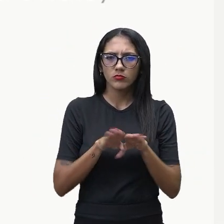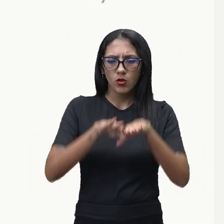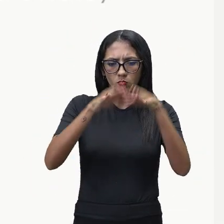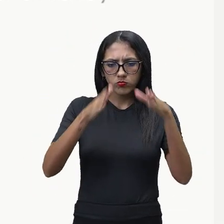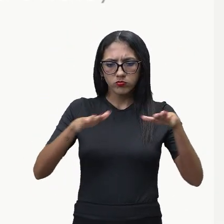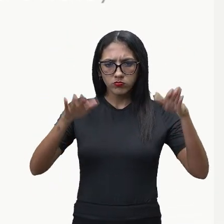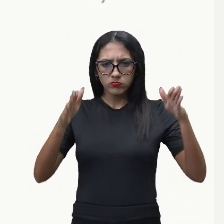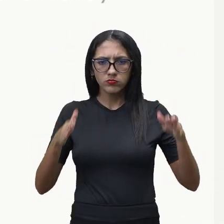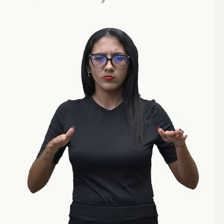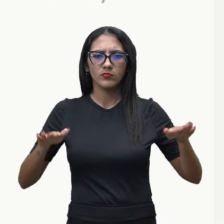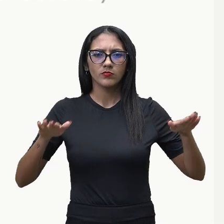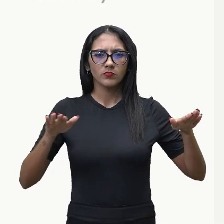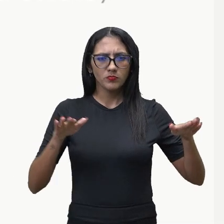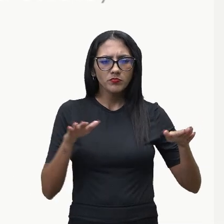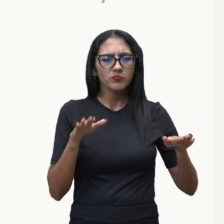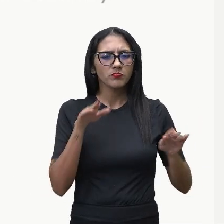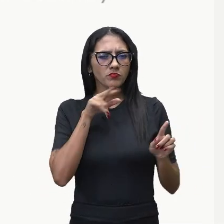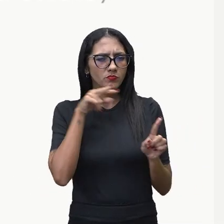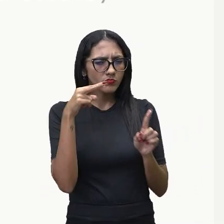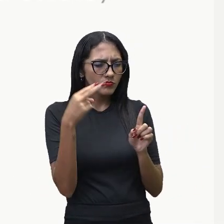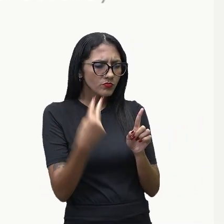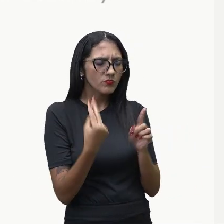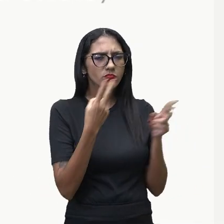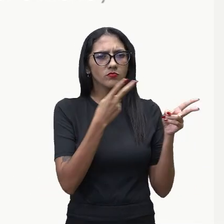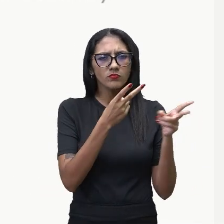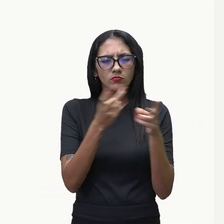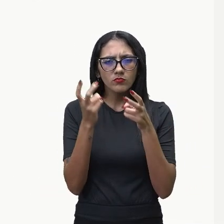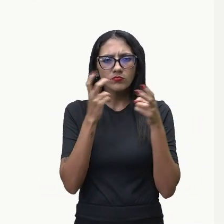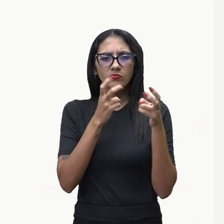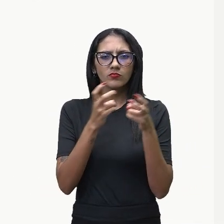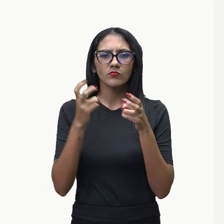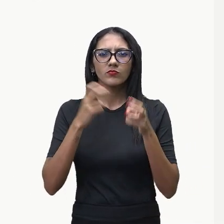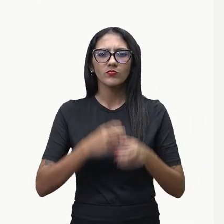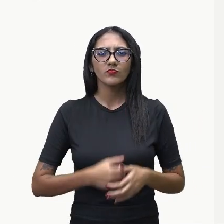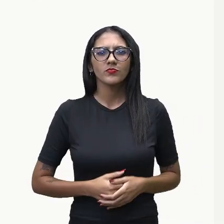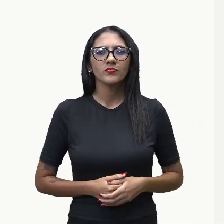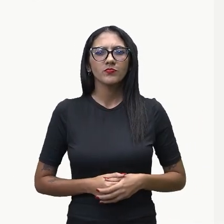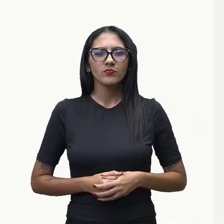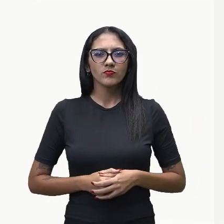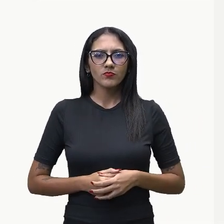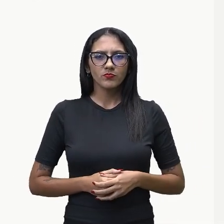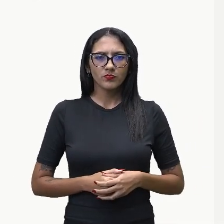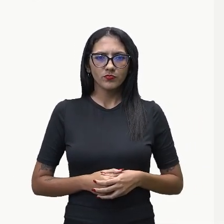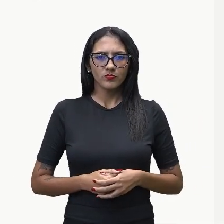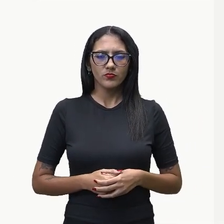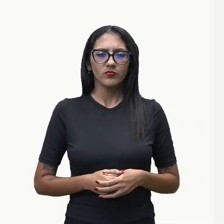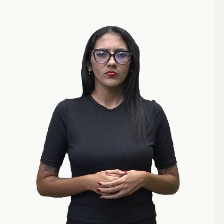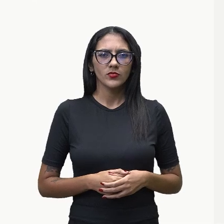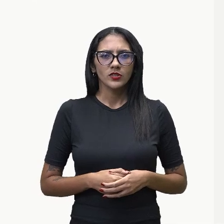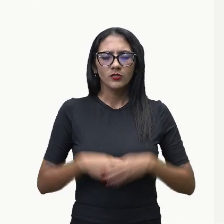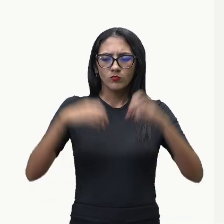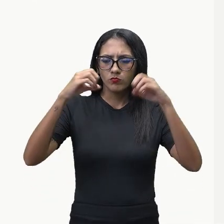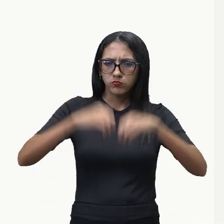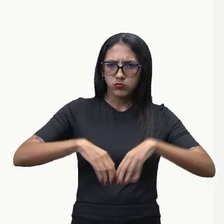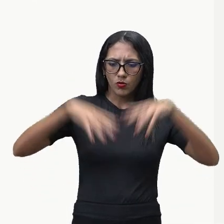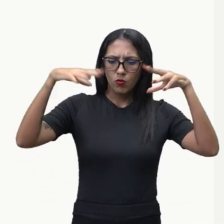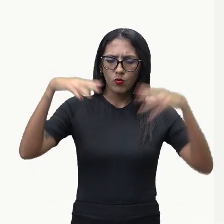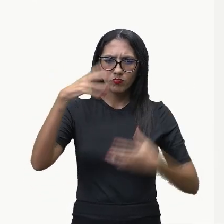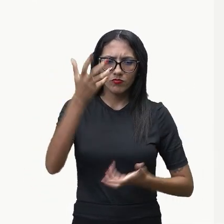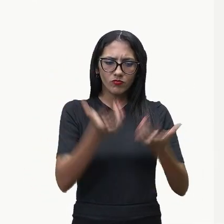atroando, mostra-se dos ciclopas o exercício. Nas bombas que de fogo estão